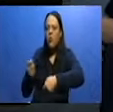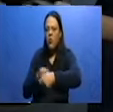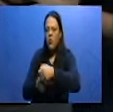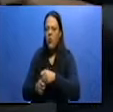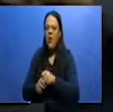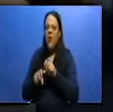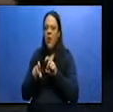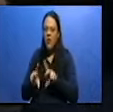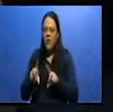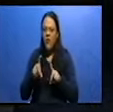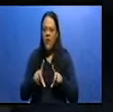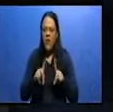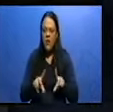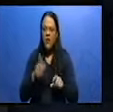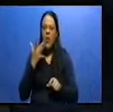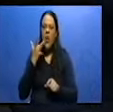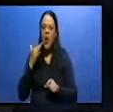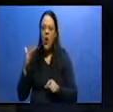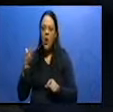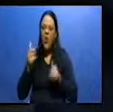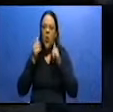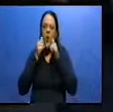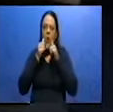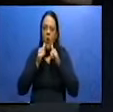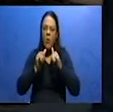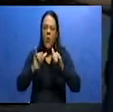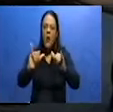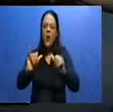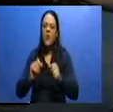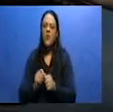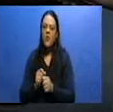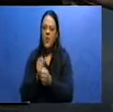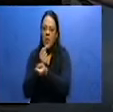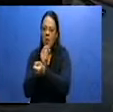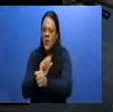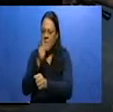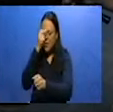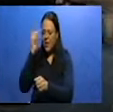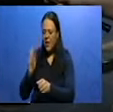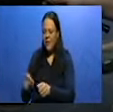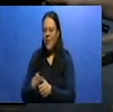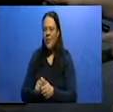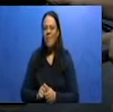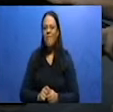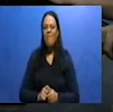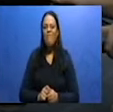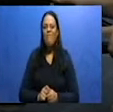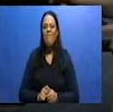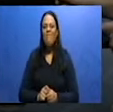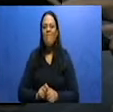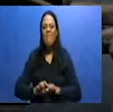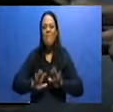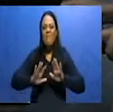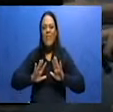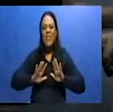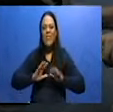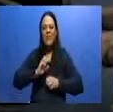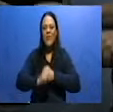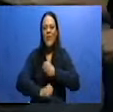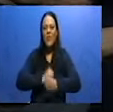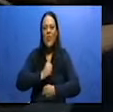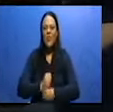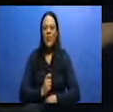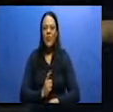escravos. Mas como nem tudo que é bom dura para sempre, em 1525 os